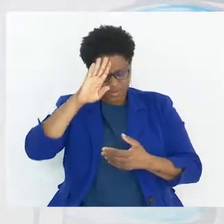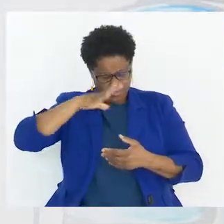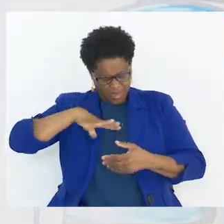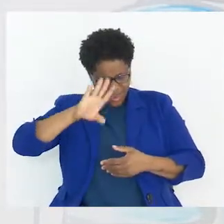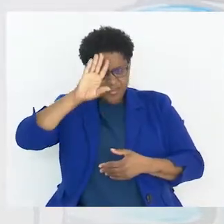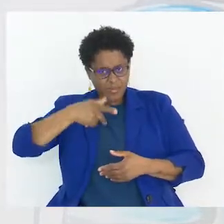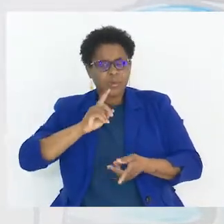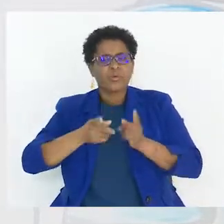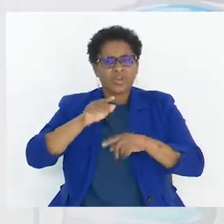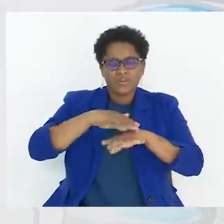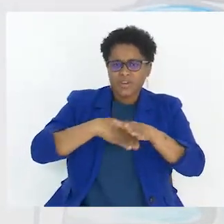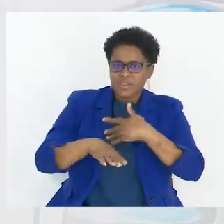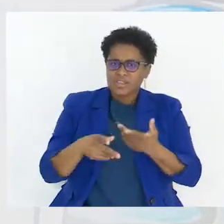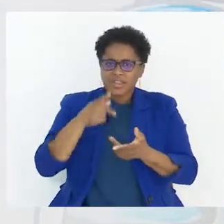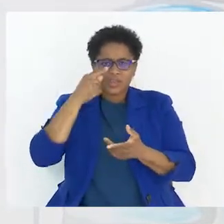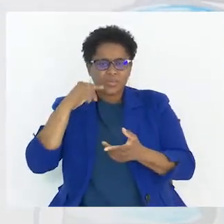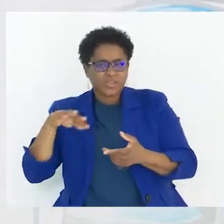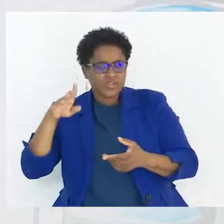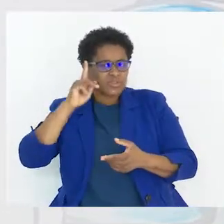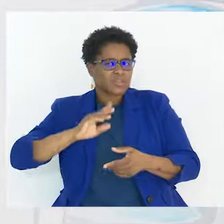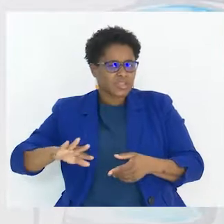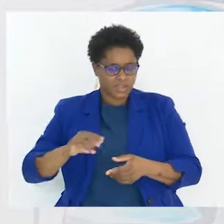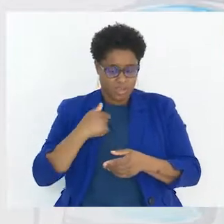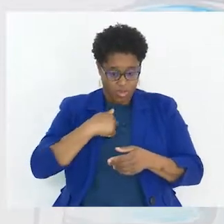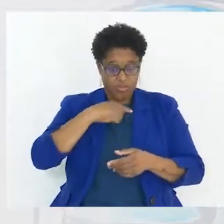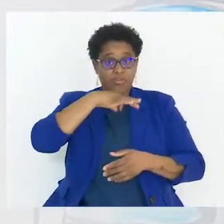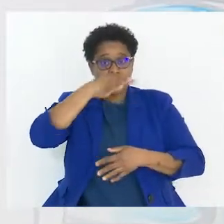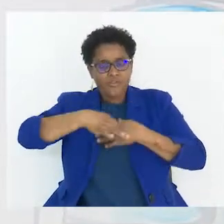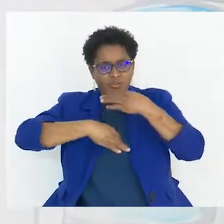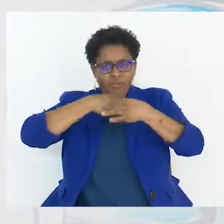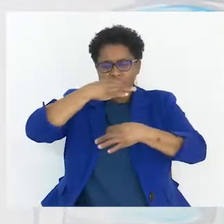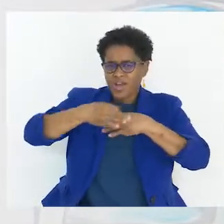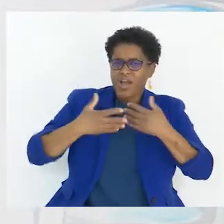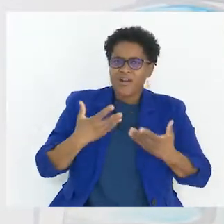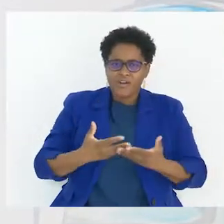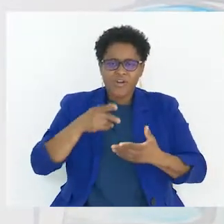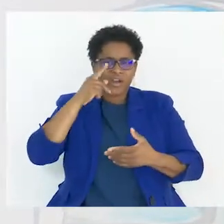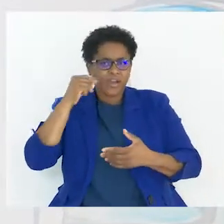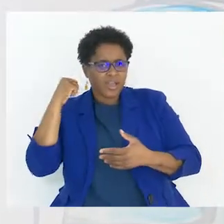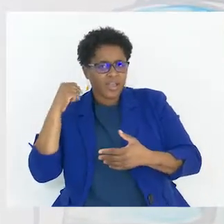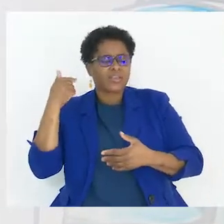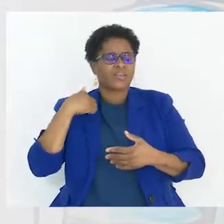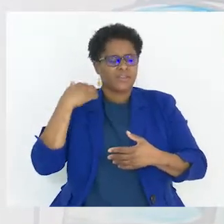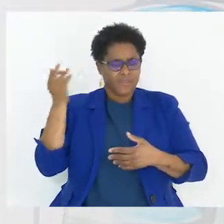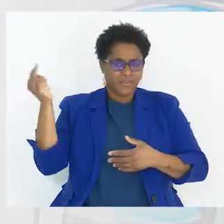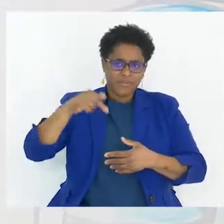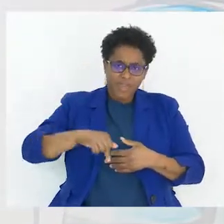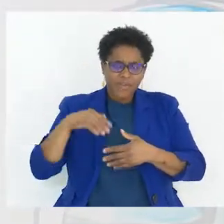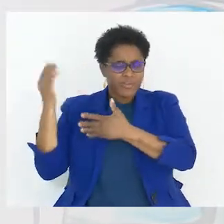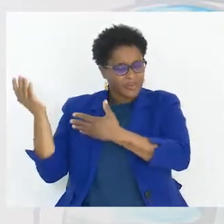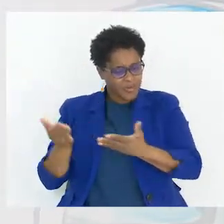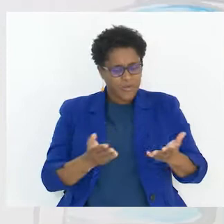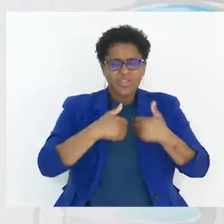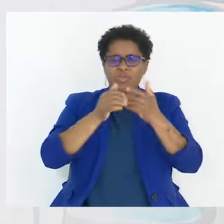contar agora. Eles vieram dar boas-vindas a todos os pais encarregados